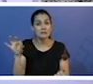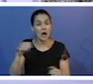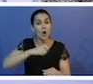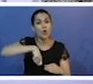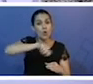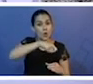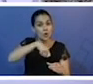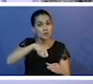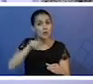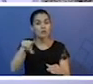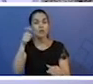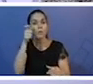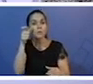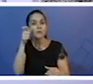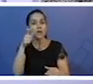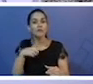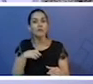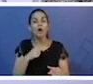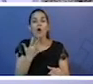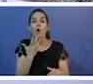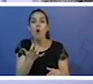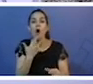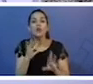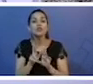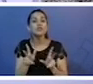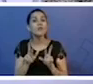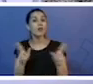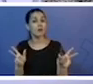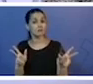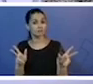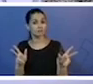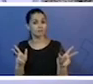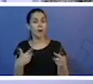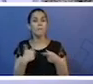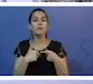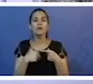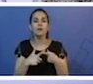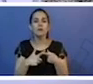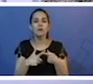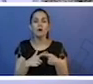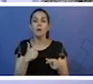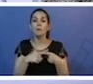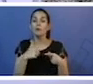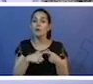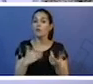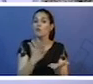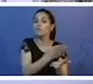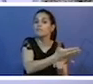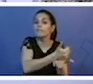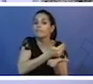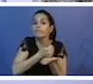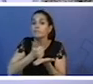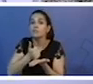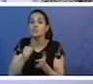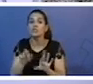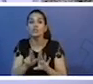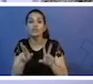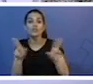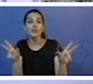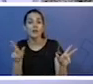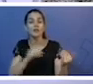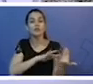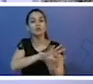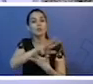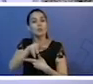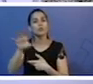você pode observar que eles têm colorações diferentes, porque eles foram extraídos de diferentes regiões do